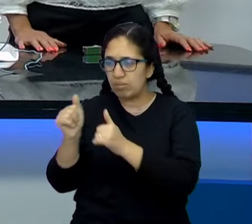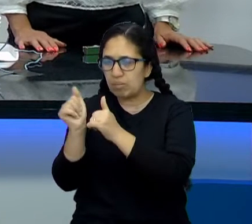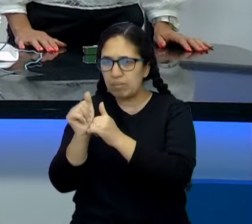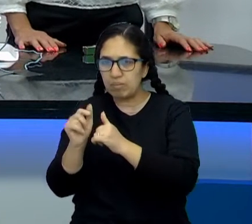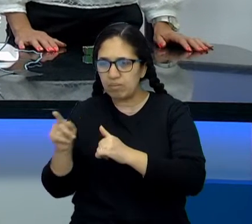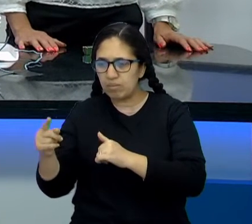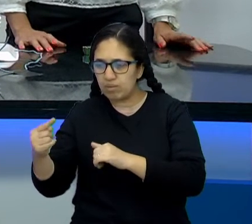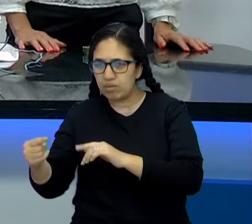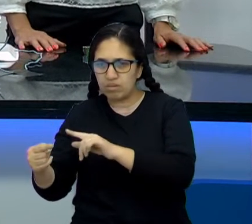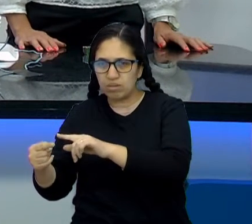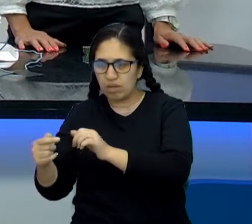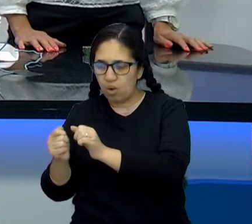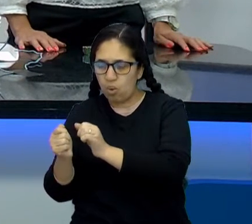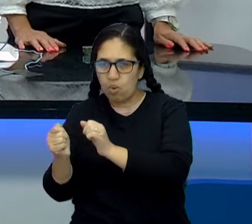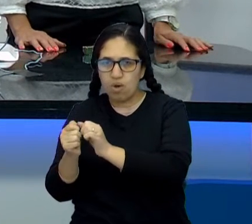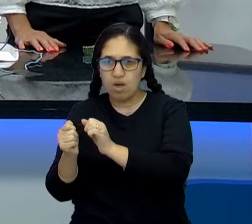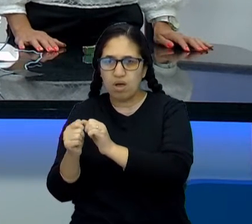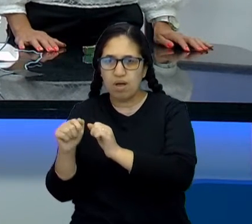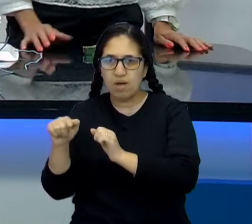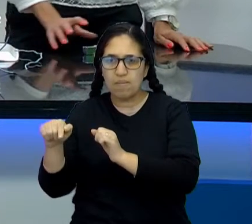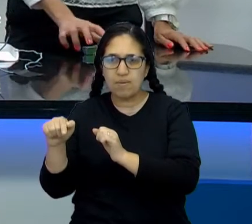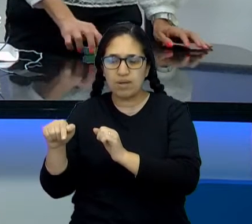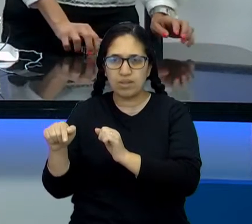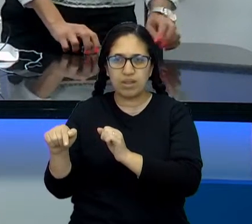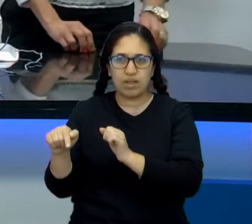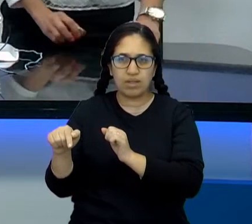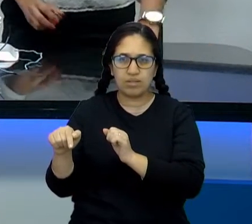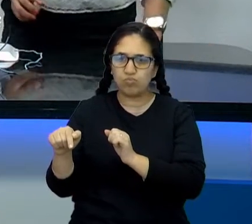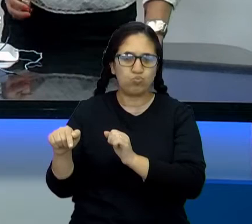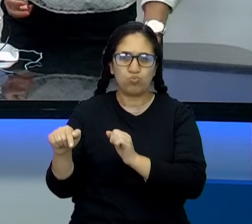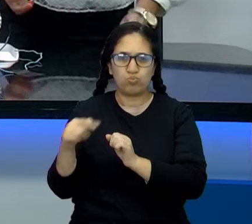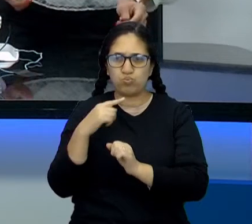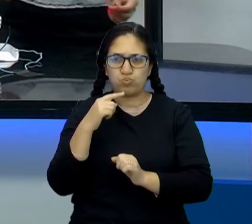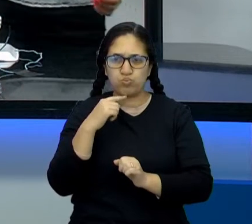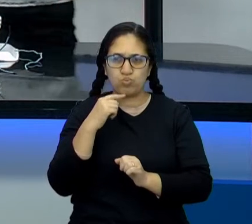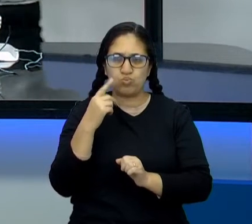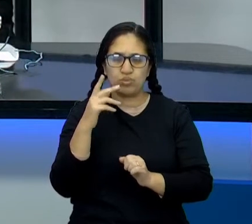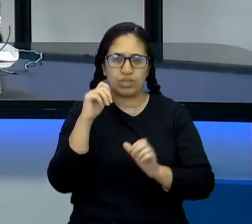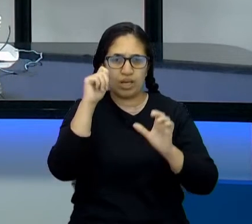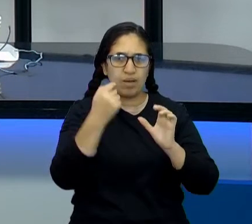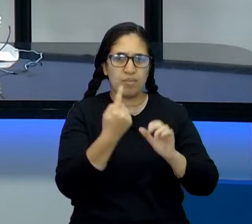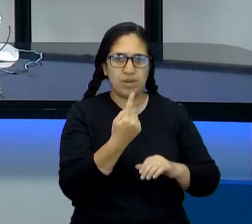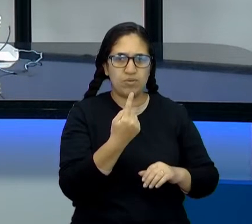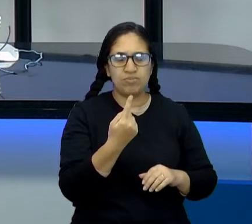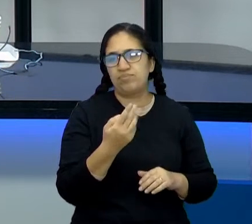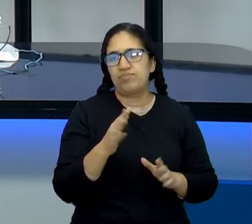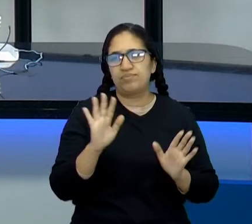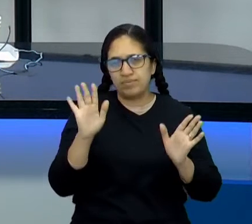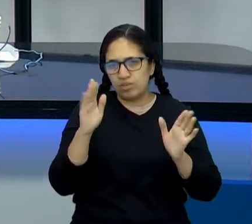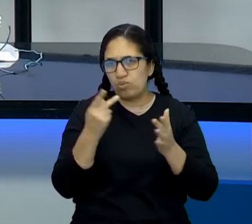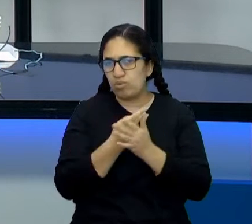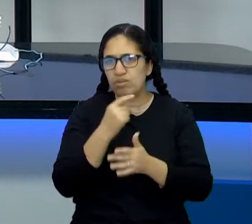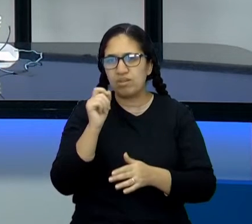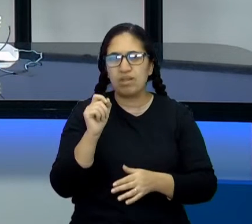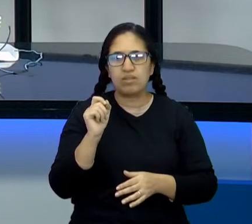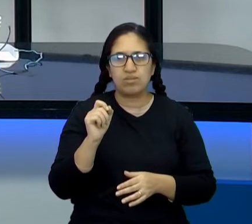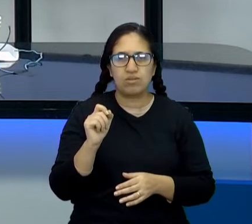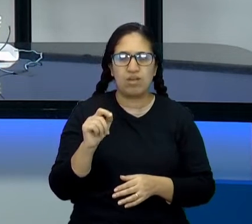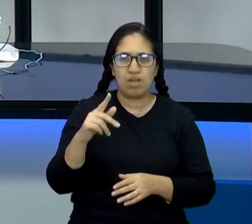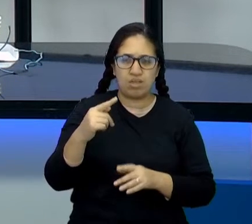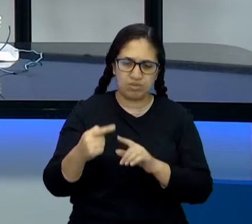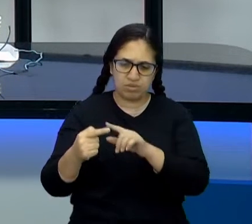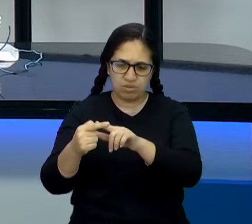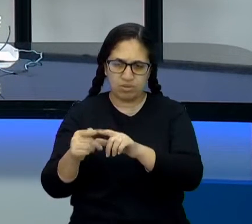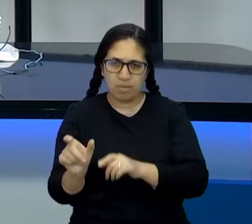ímã, será que a gente consegue pôr na câmera 3? Não? Na câmera 1? Bom, o que acontece é o seguinte, eu tenho um